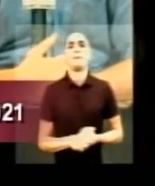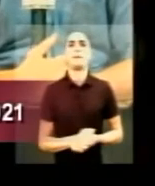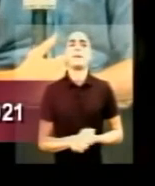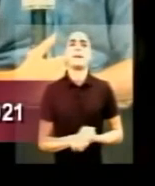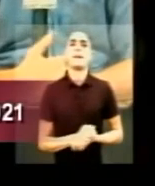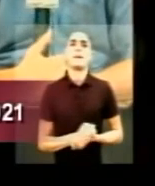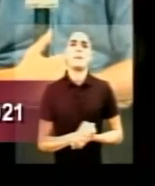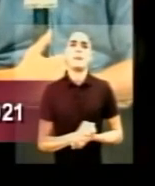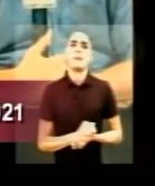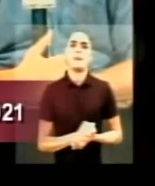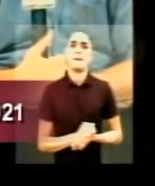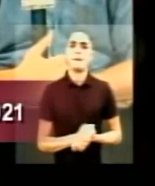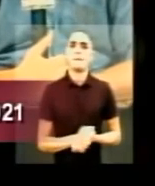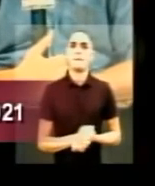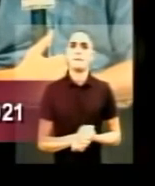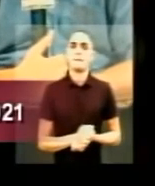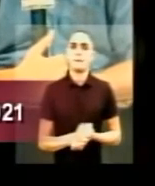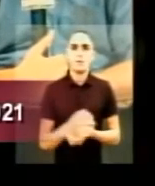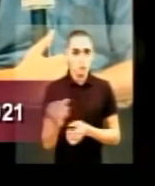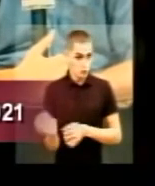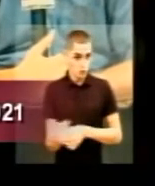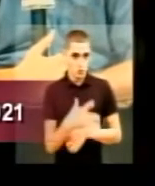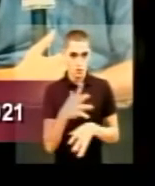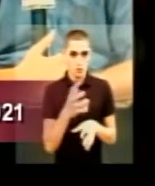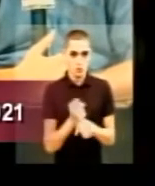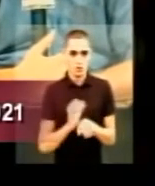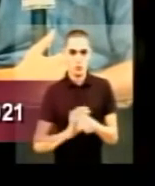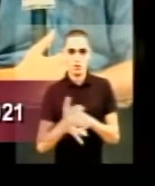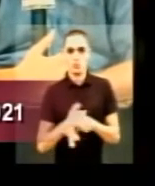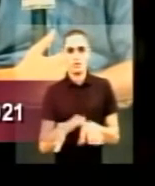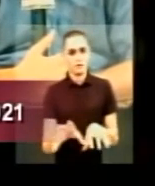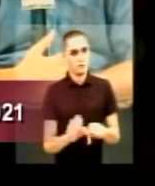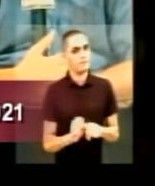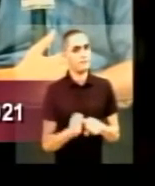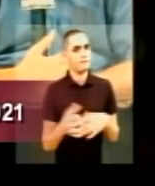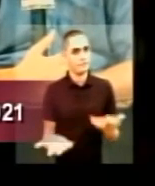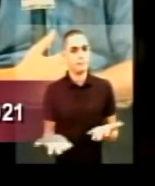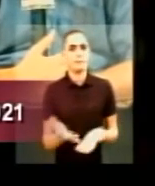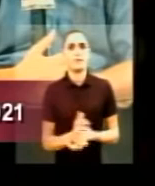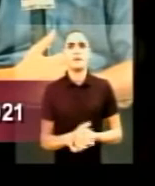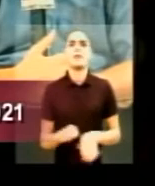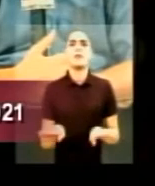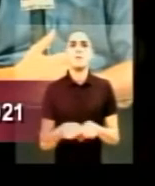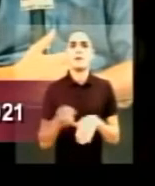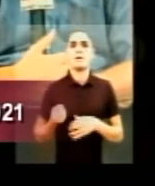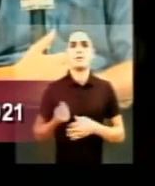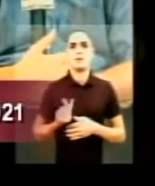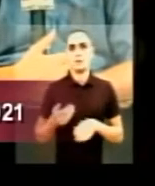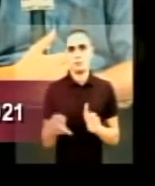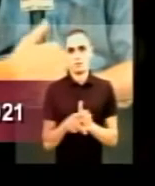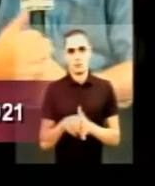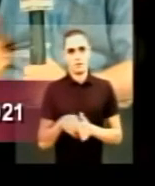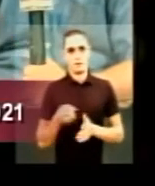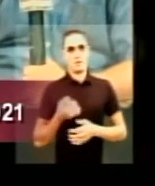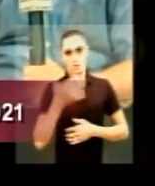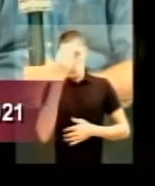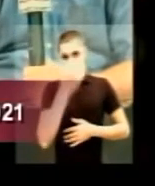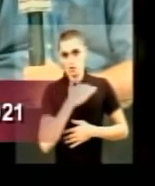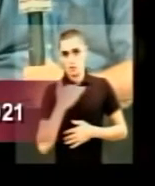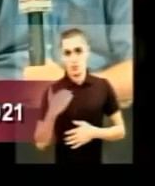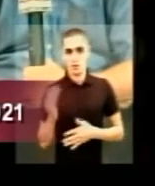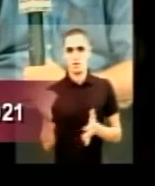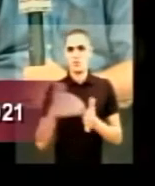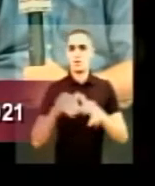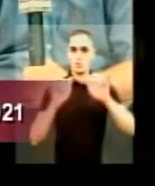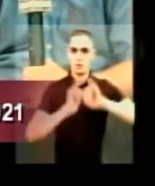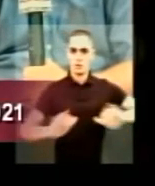Com relação aos casos novos e óbitos, desde a última divulgação, nós tivemos